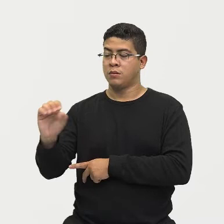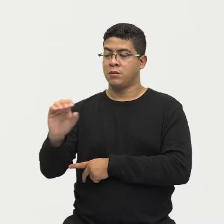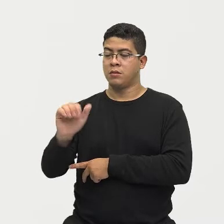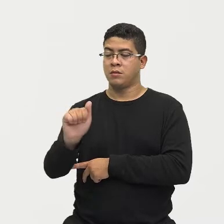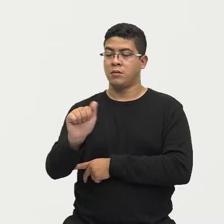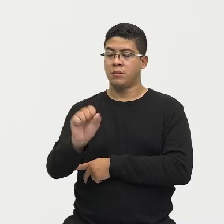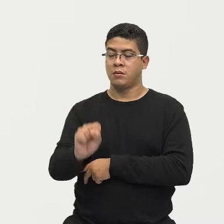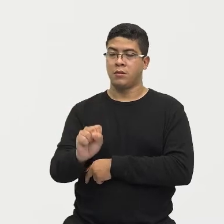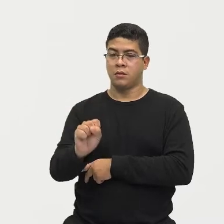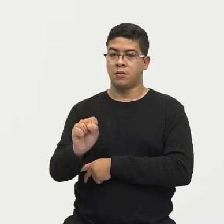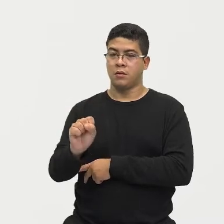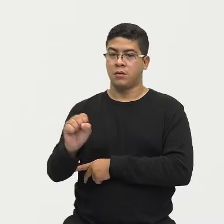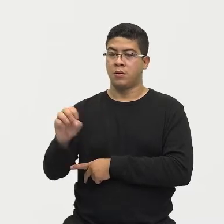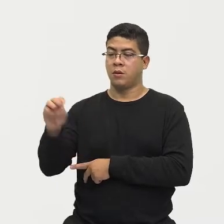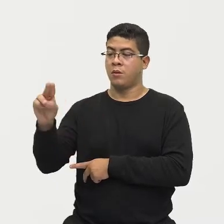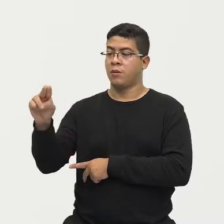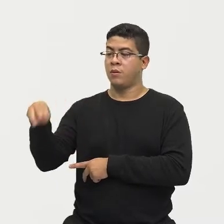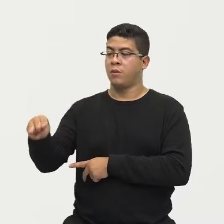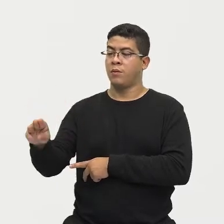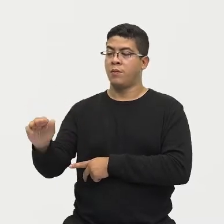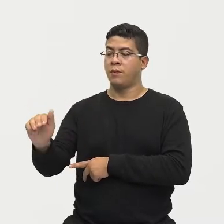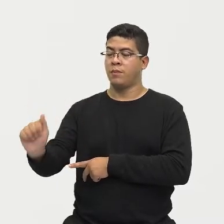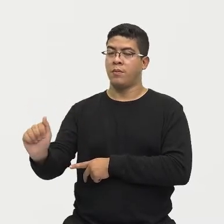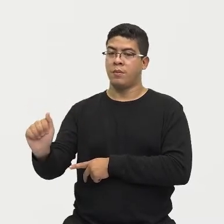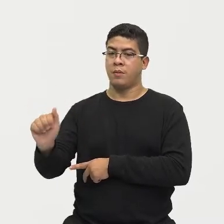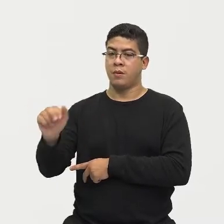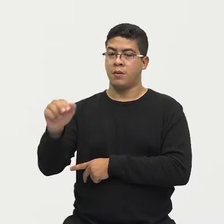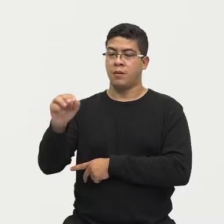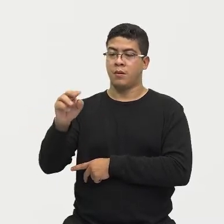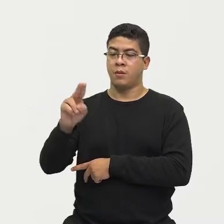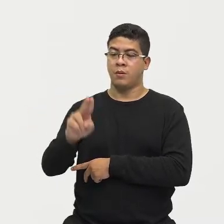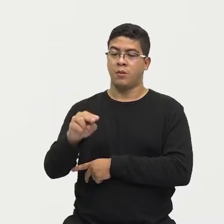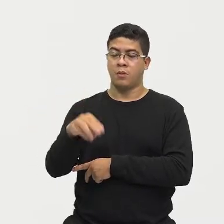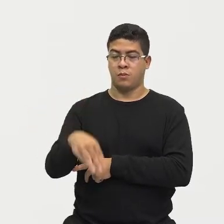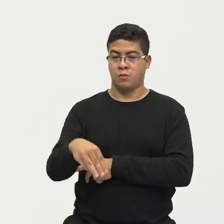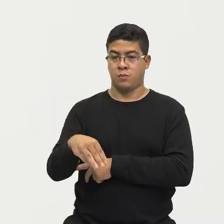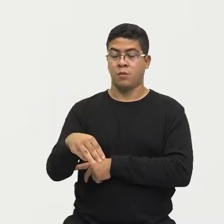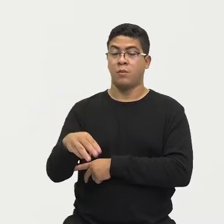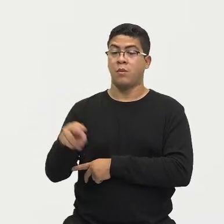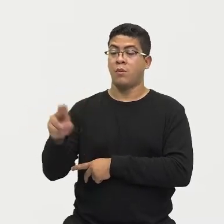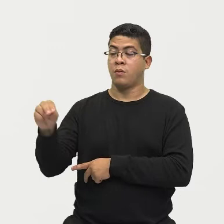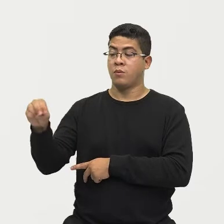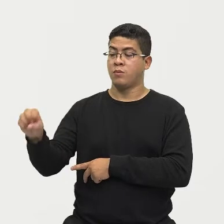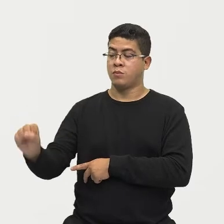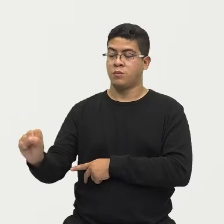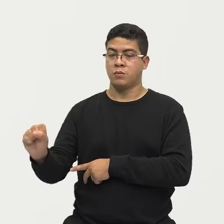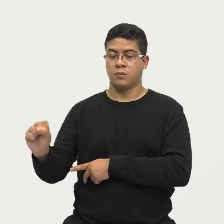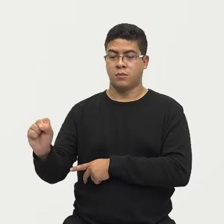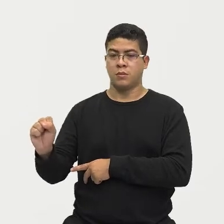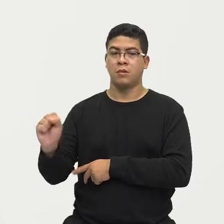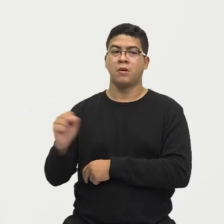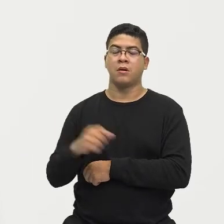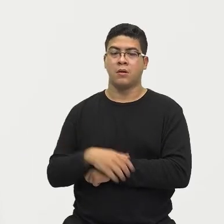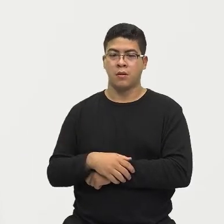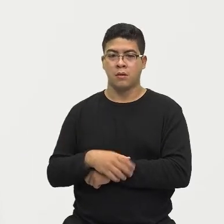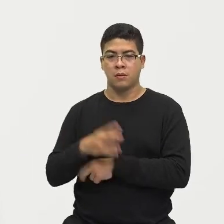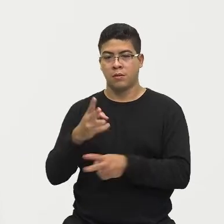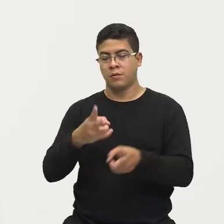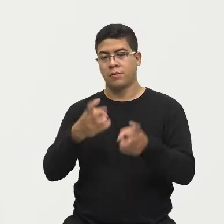e uns, né? Então, bacana, olha aí, adjetivo. Vamos prosseguindo. Agora observa aqui essa